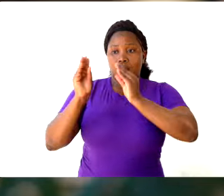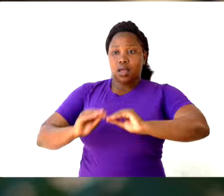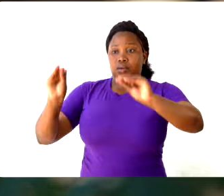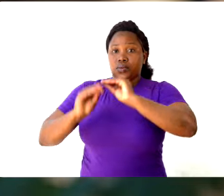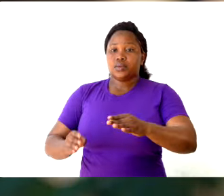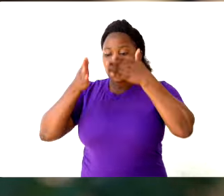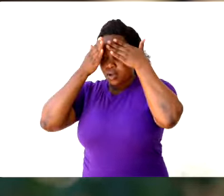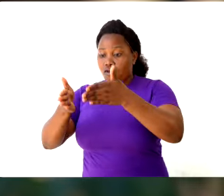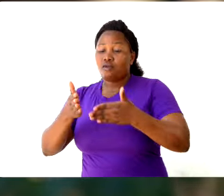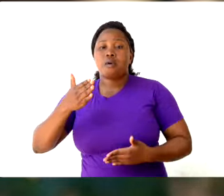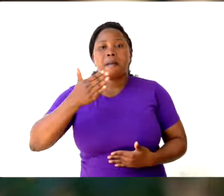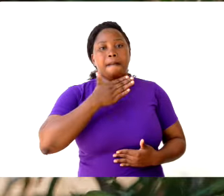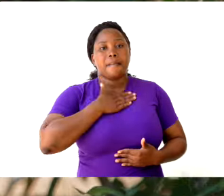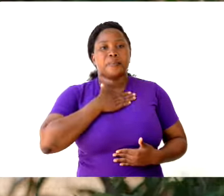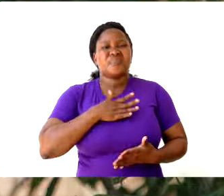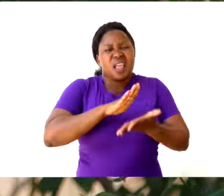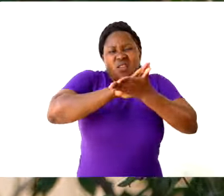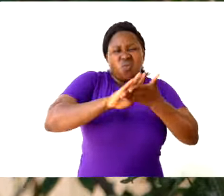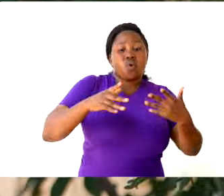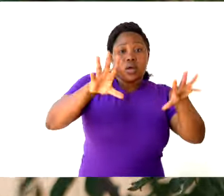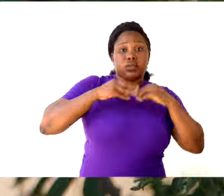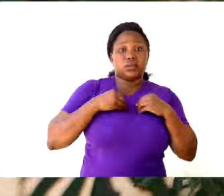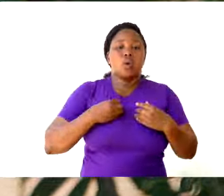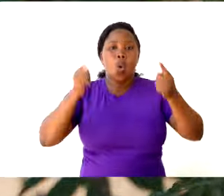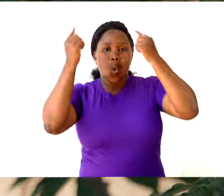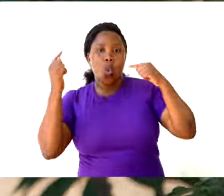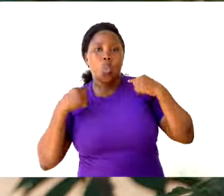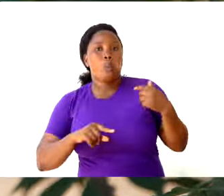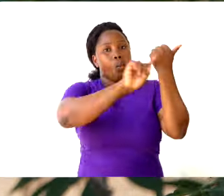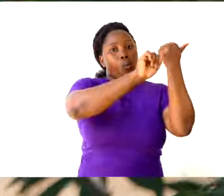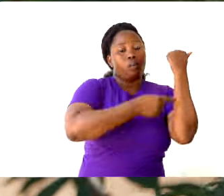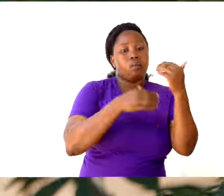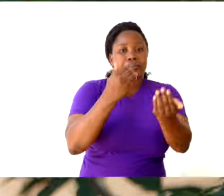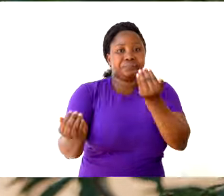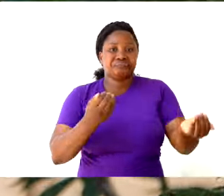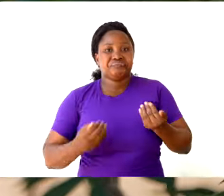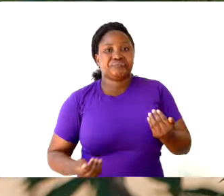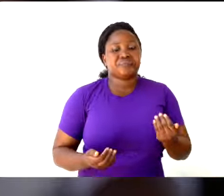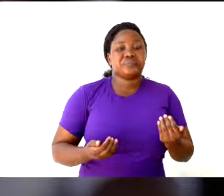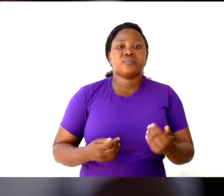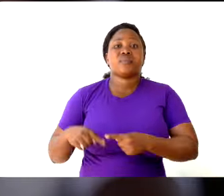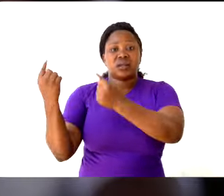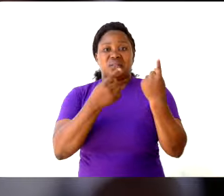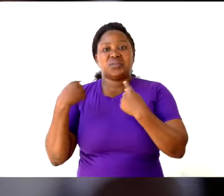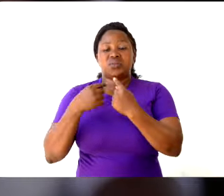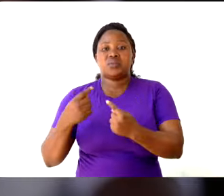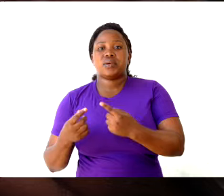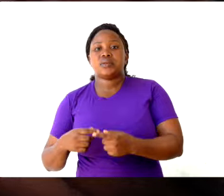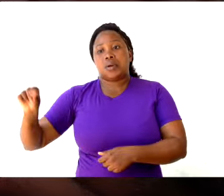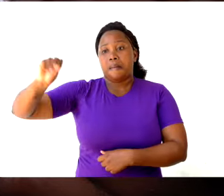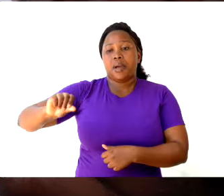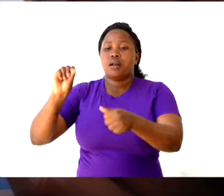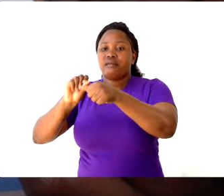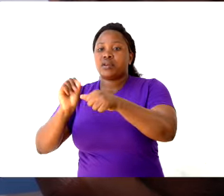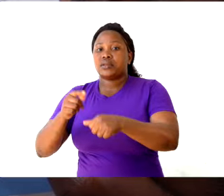A educação é a minha prioridade. Não permitirei que o casamento prematuro, a gravidez precoce e outros males impeçam-me